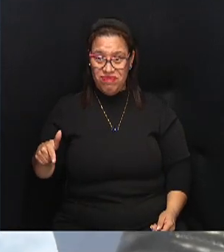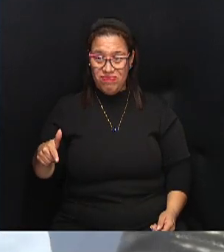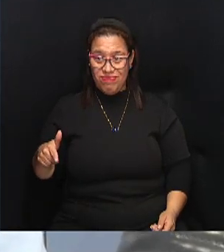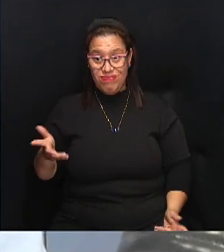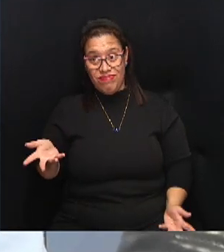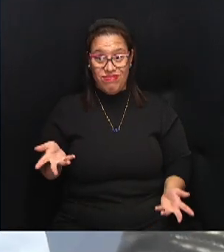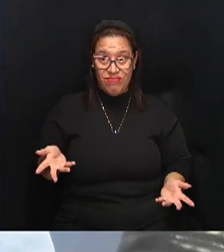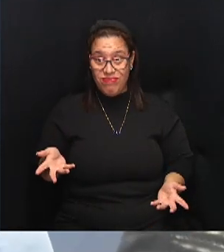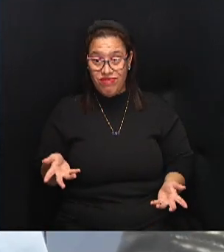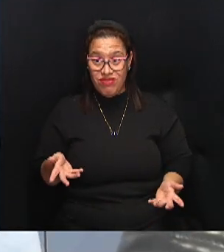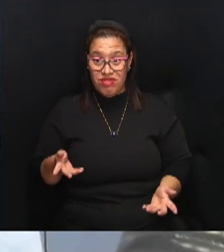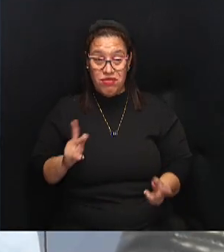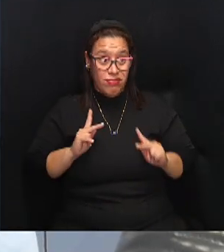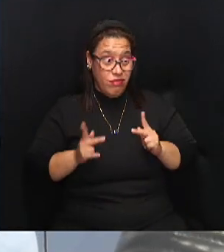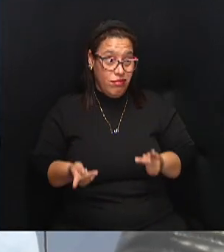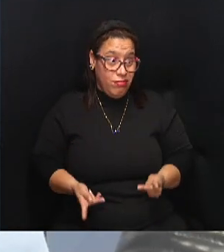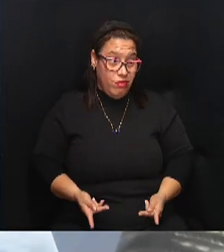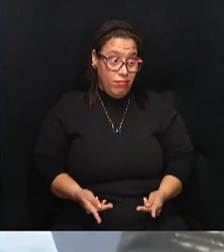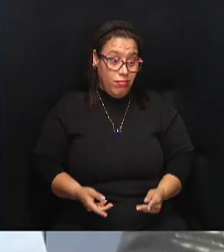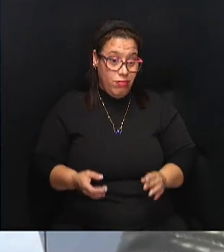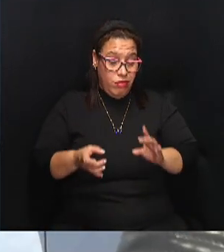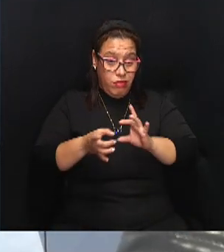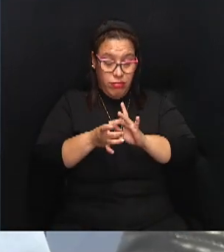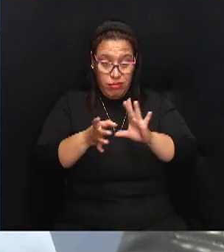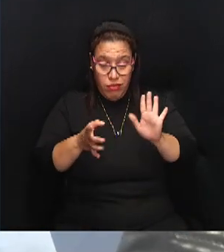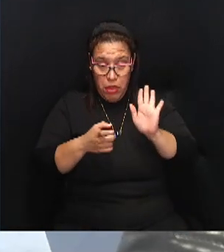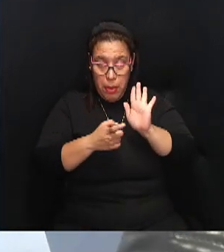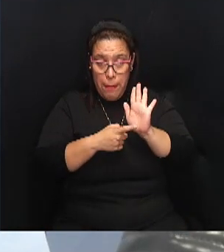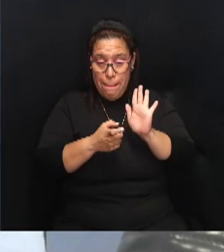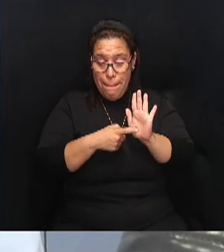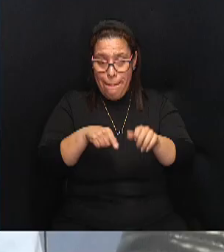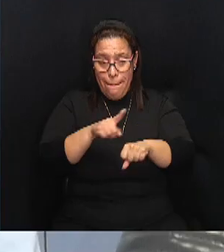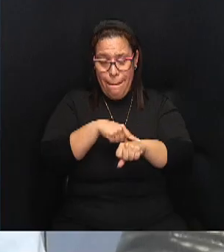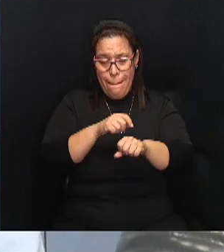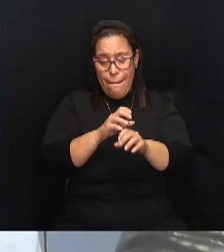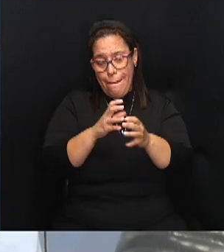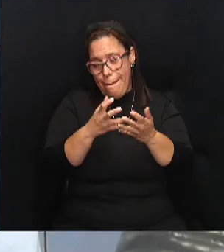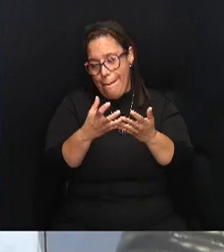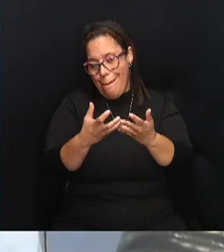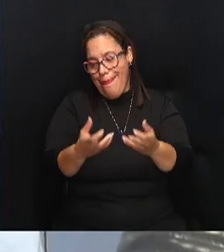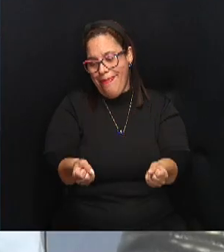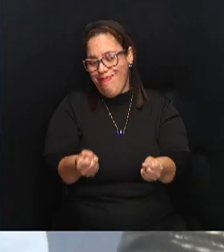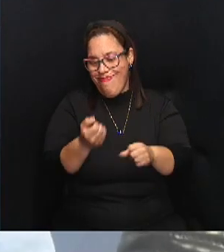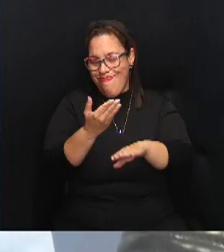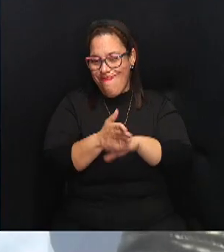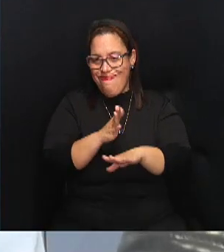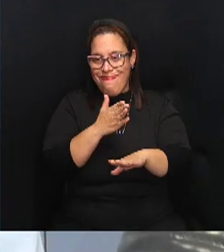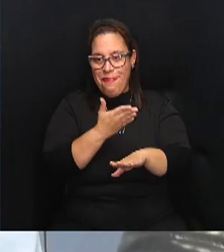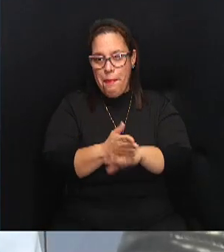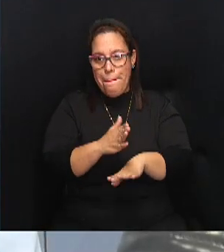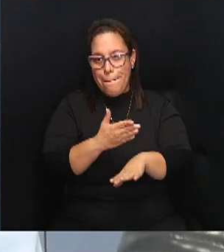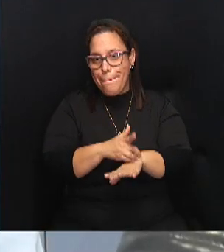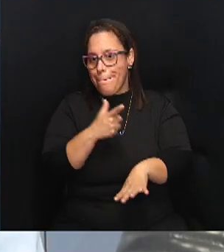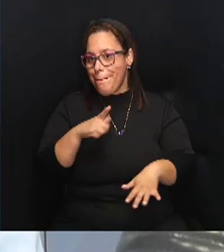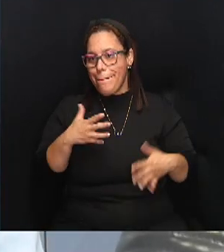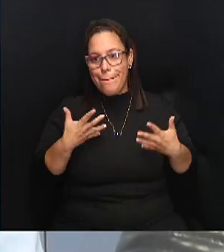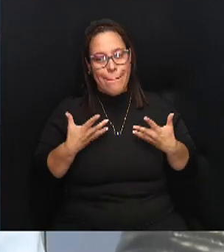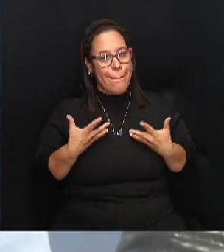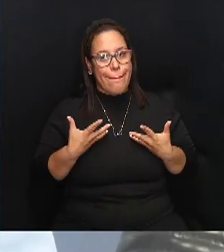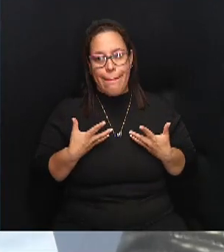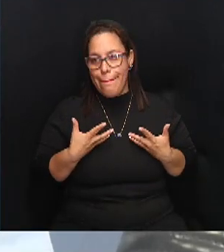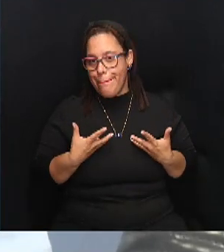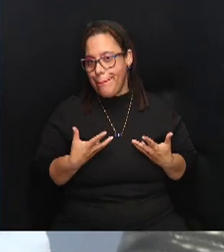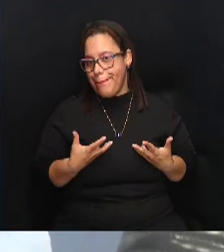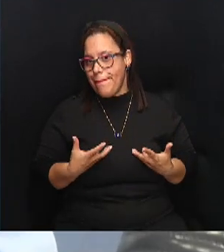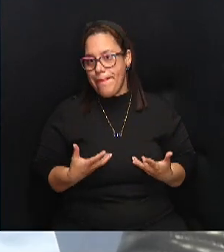em que nenhum ser humano deve estar exposto, vai chegar uma hora que ele vai se render a essa prática, porque não vai aguentar. E